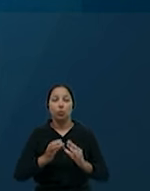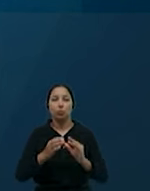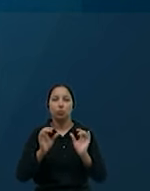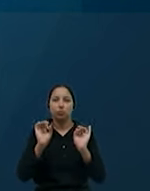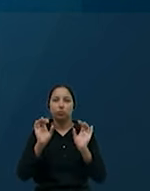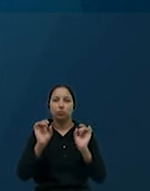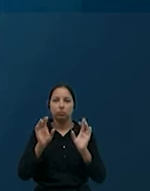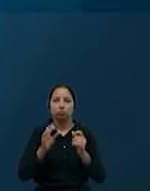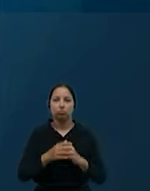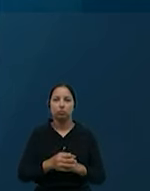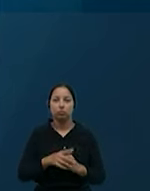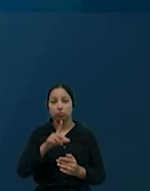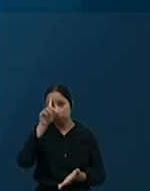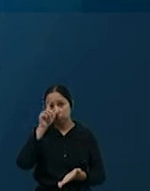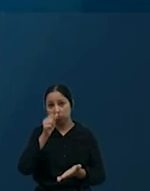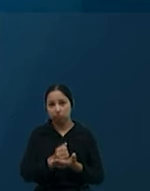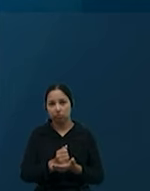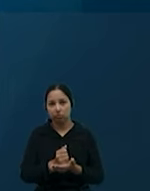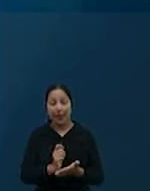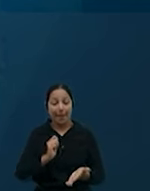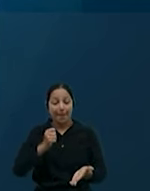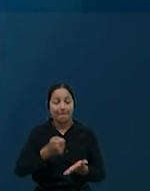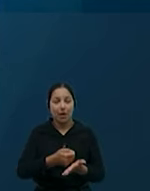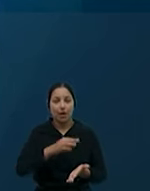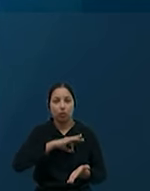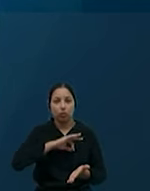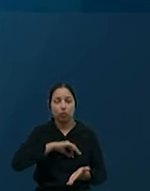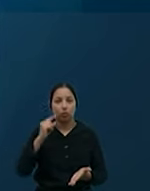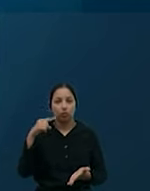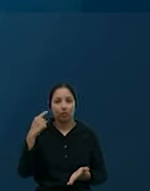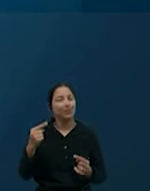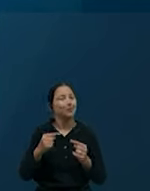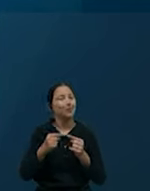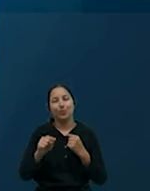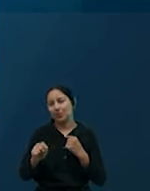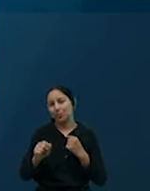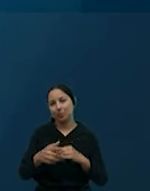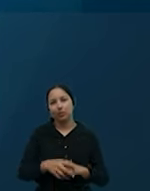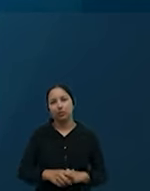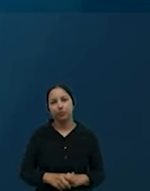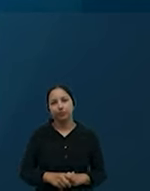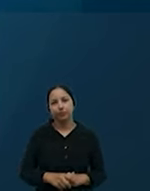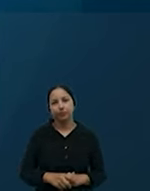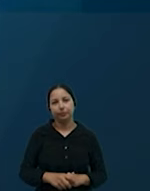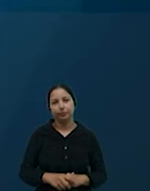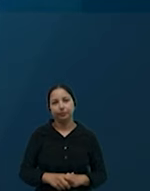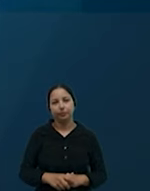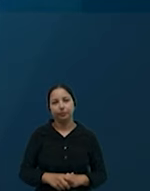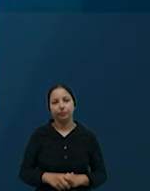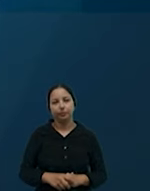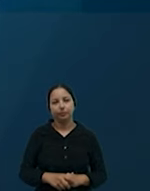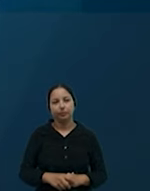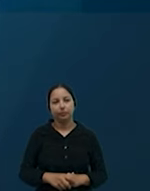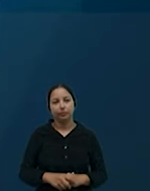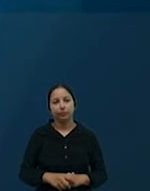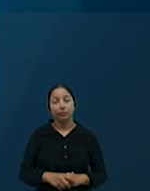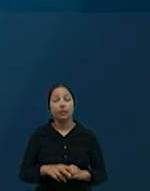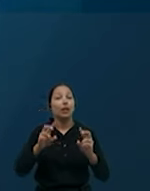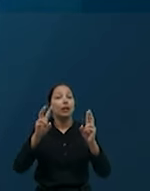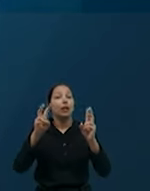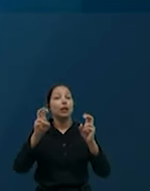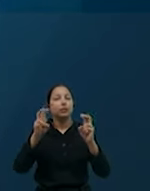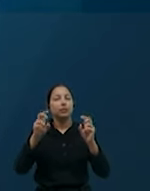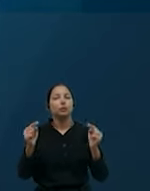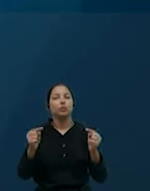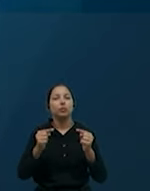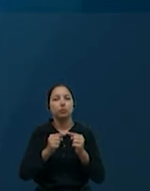honorária mesmo nessa situação. Né? Eu até digo que essa matéria não deve ser examinada pela Corte Especial, porque, tratando-se de execução